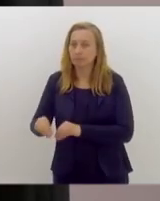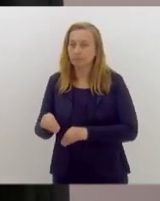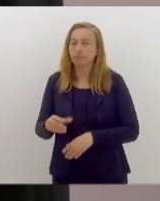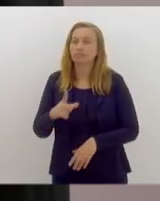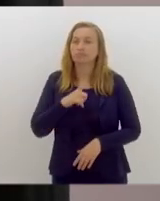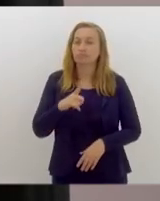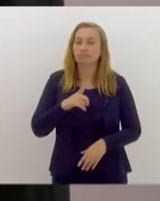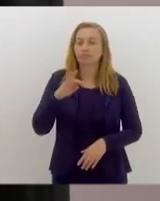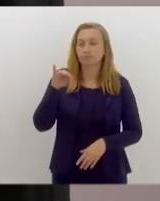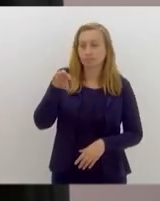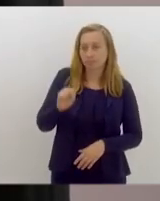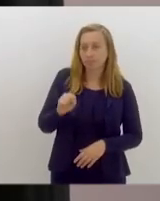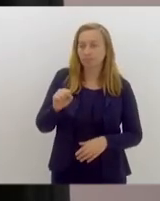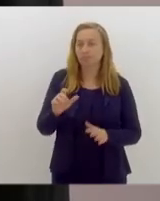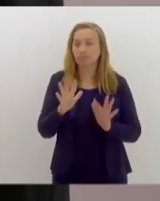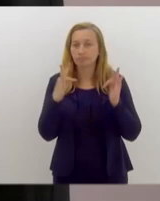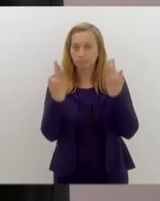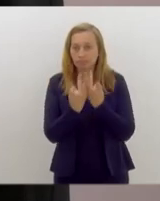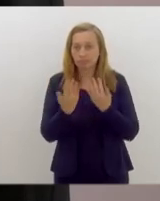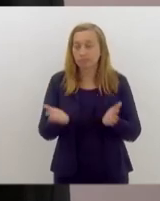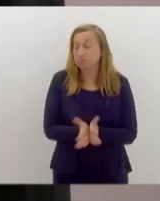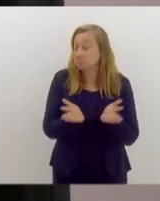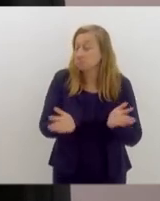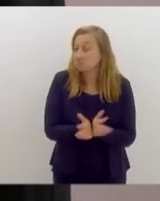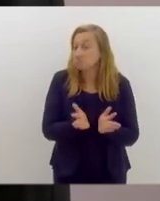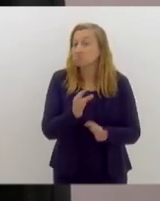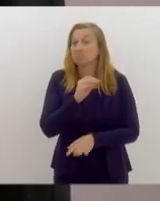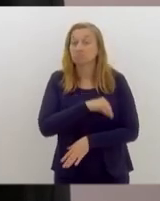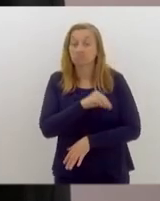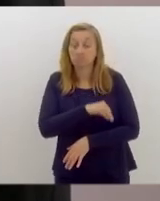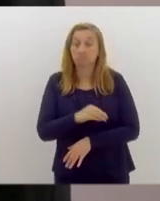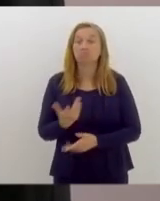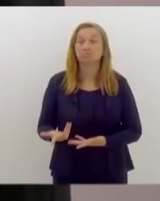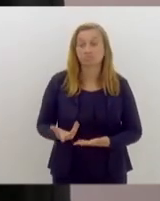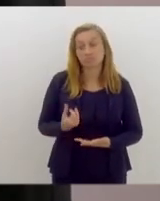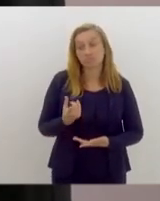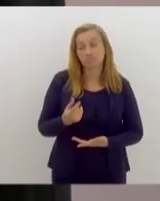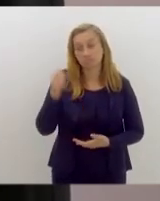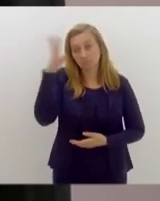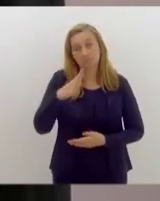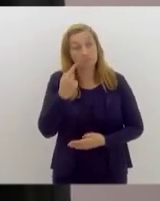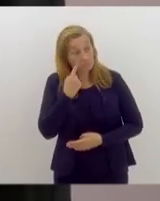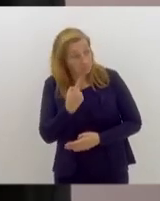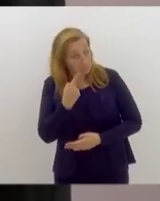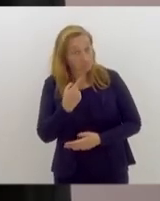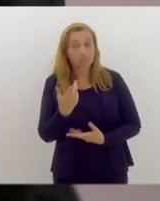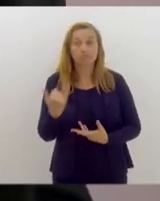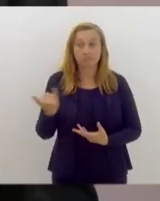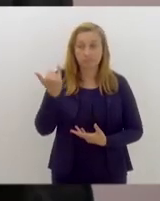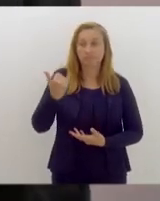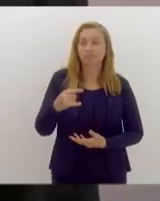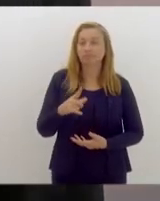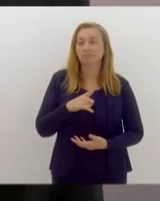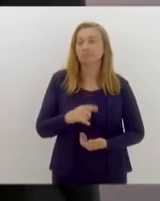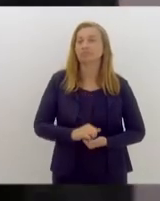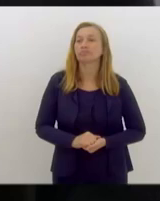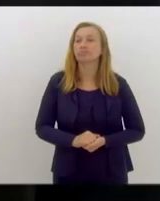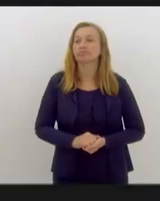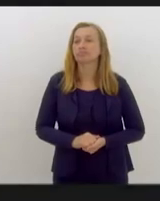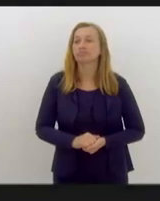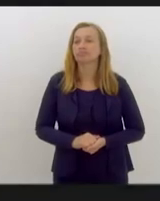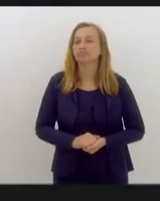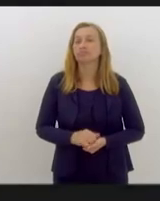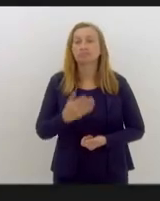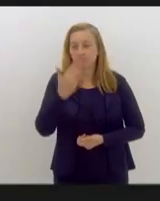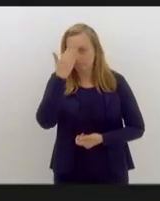Família às famílias miseráveis e extremamente pobres do Brasil. Então, isso só para ilustrar esse elemento importante que Vossa Senhoria trouxe.